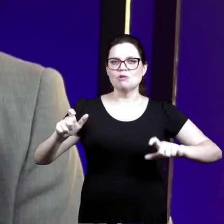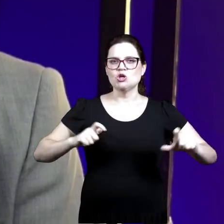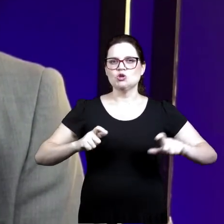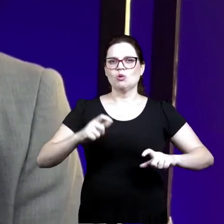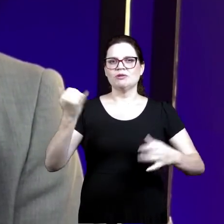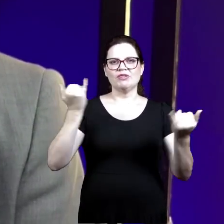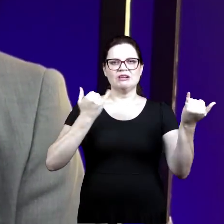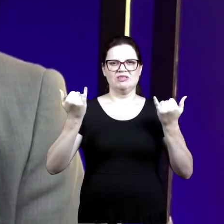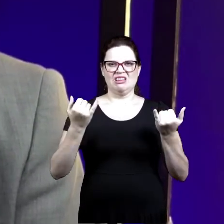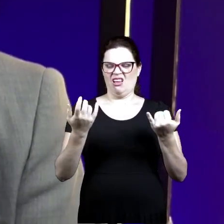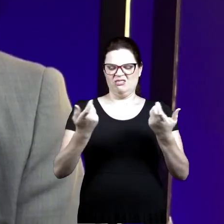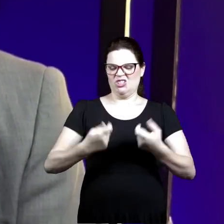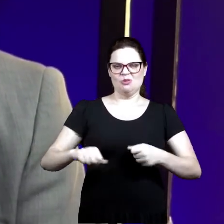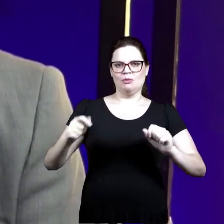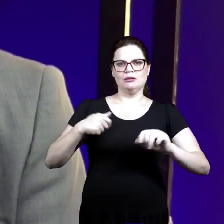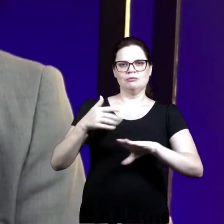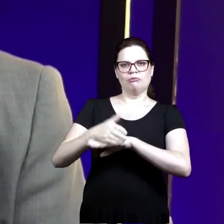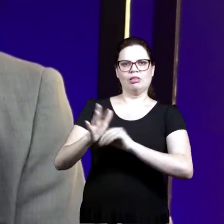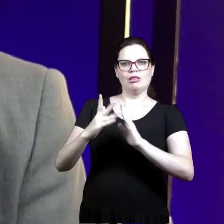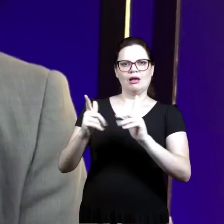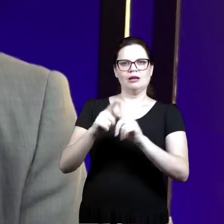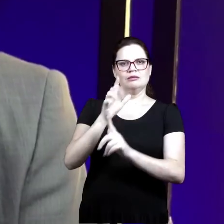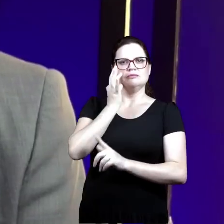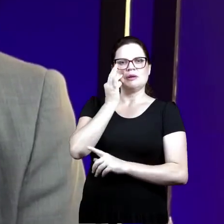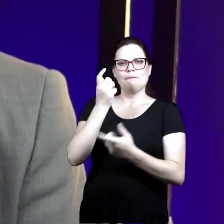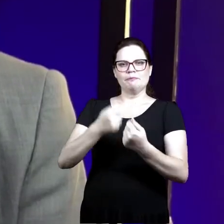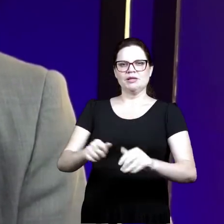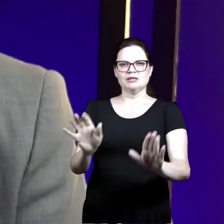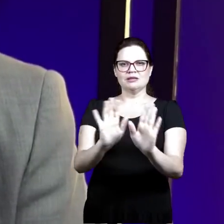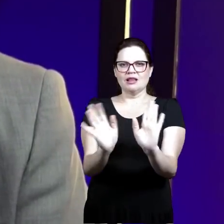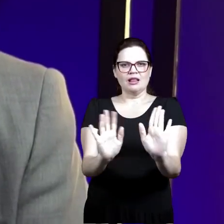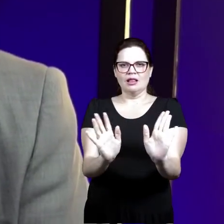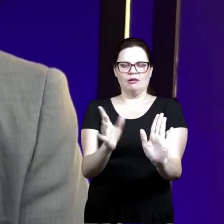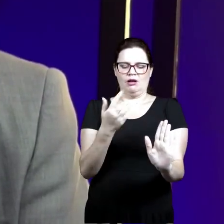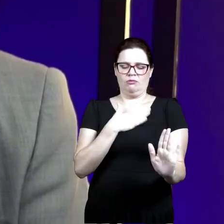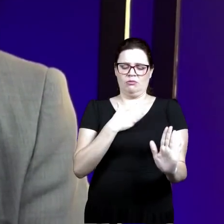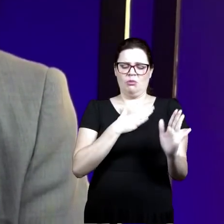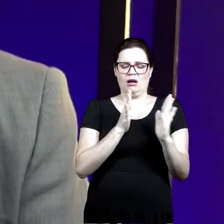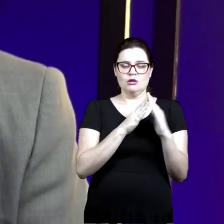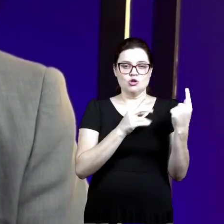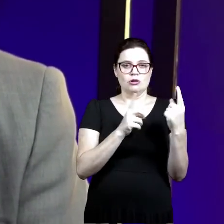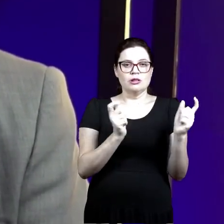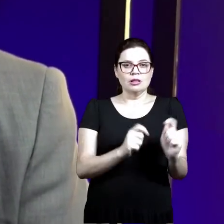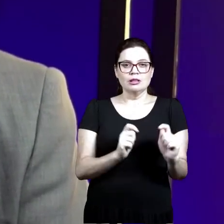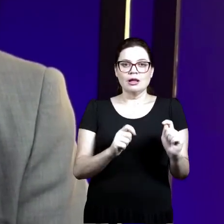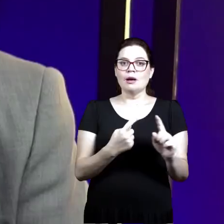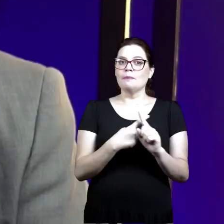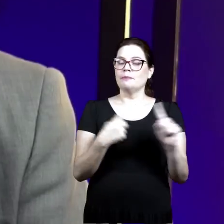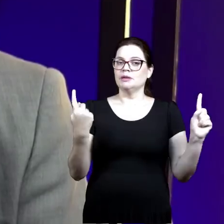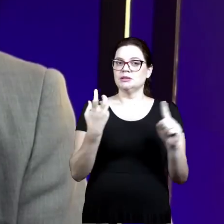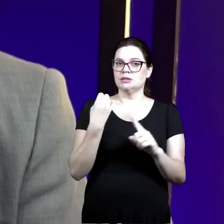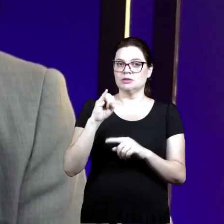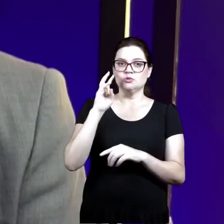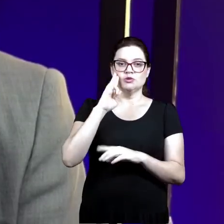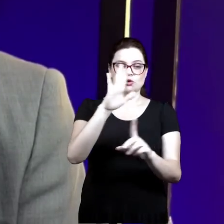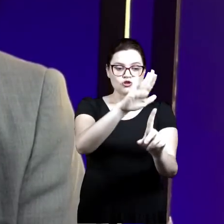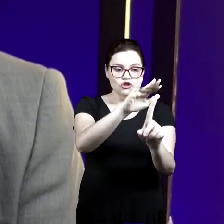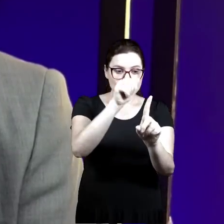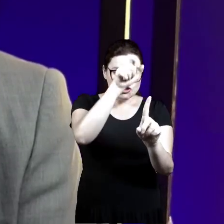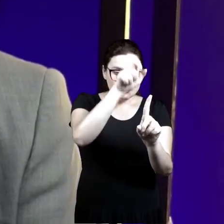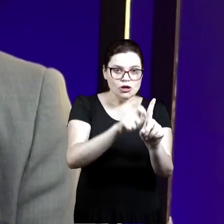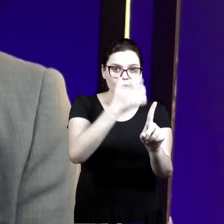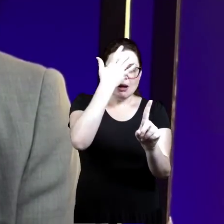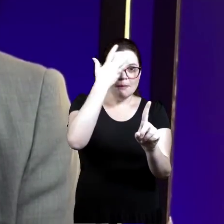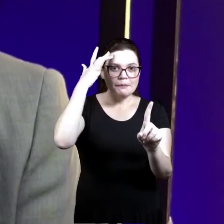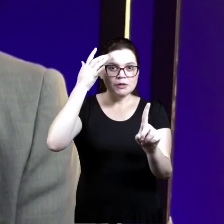precisam de igreja. Igreja no sentido de corpo de Cristo. E quando o homem ele recebe esse chamado de